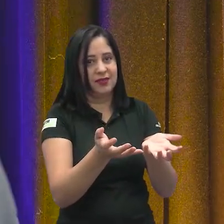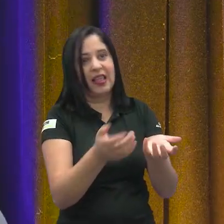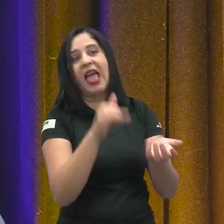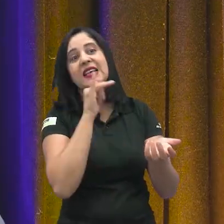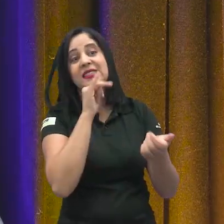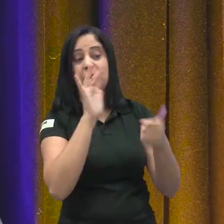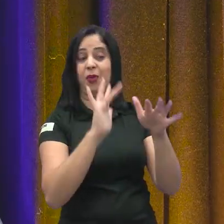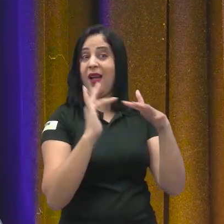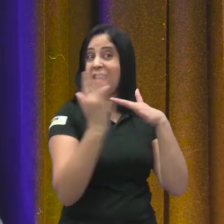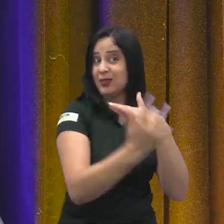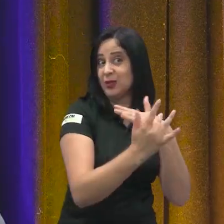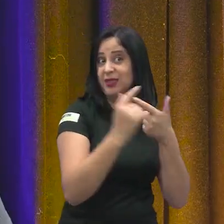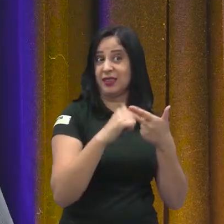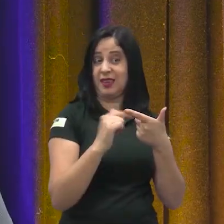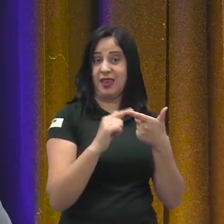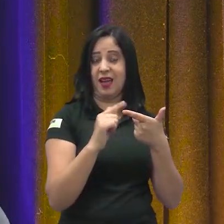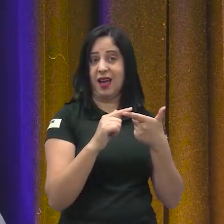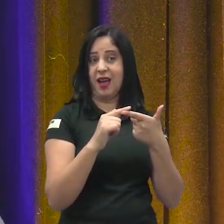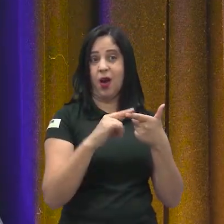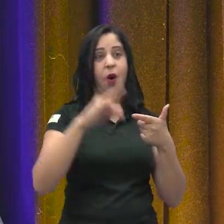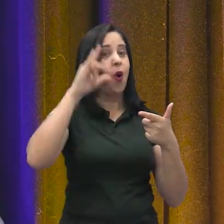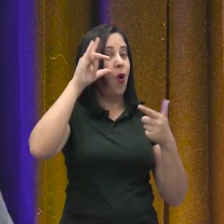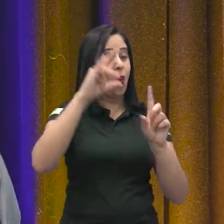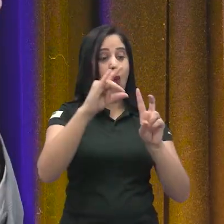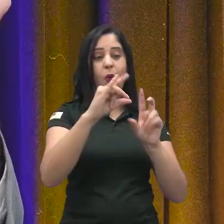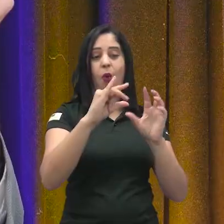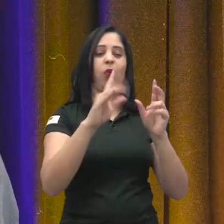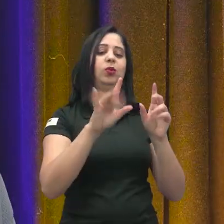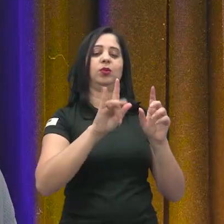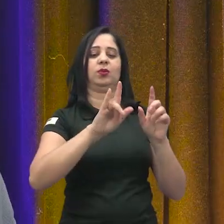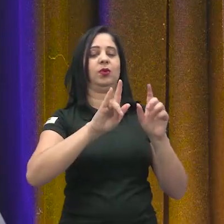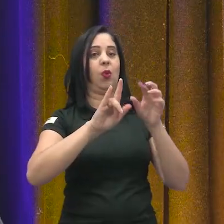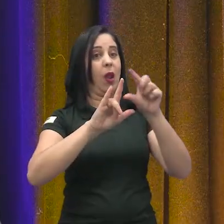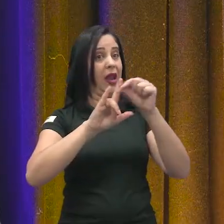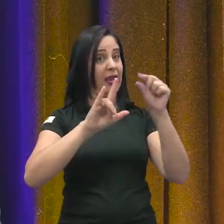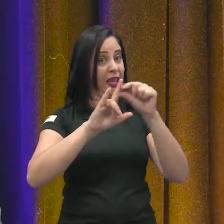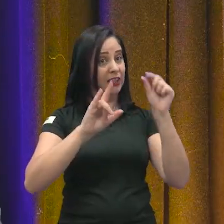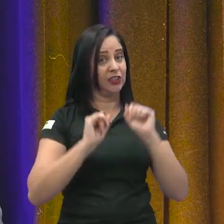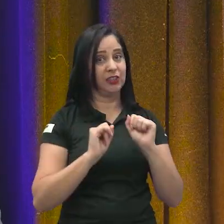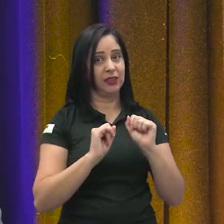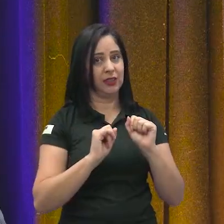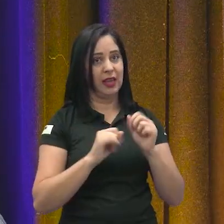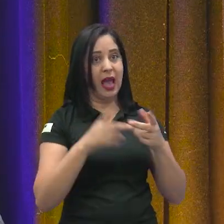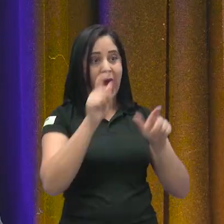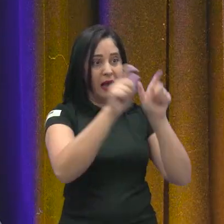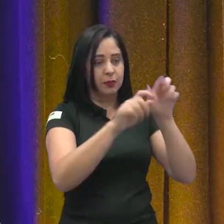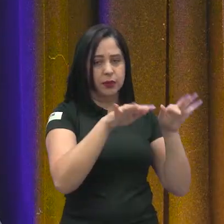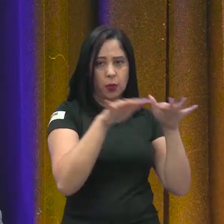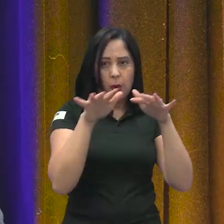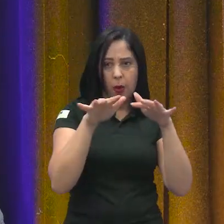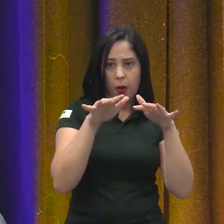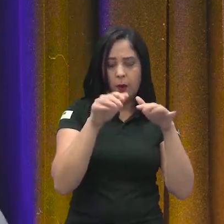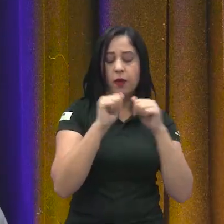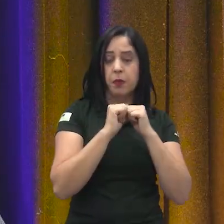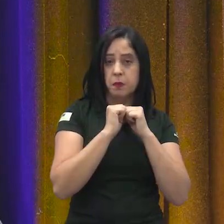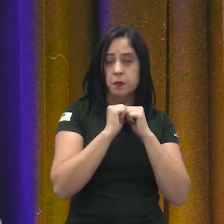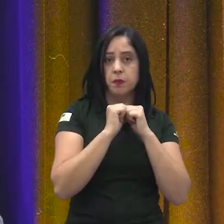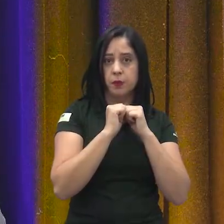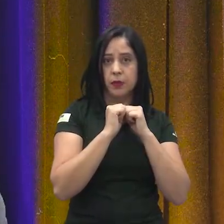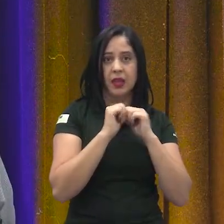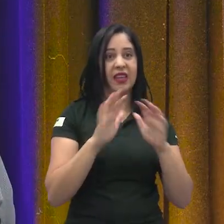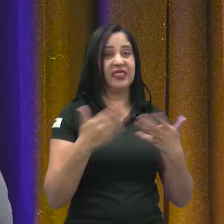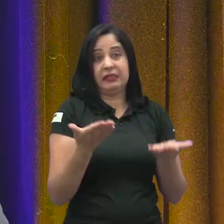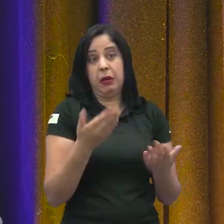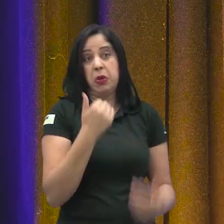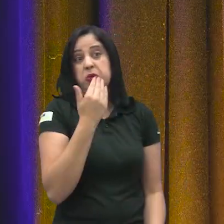A sua rede social está lá, seu LinkedIn está lá, as pessoas conhecem o que você faz, onde você frequenta. Então,